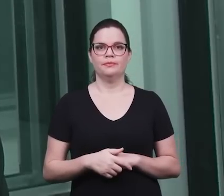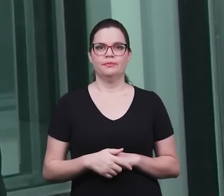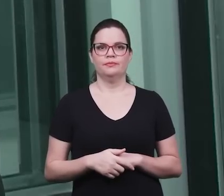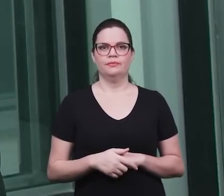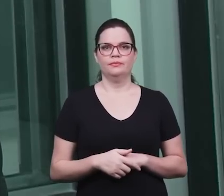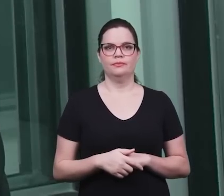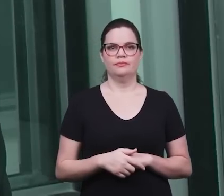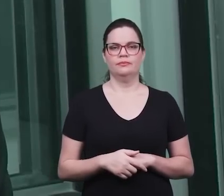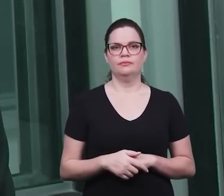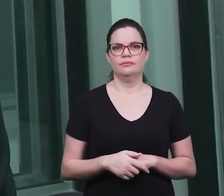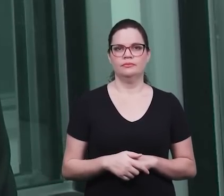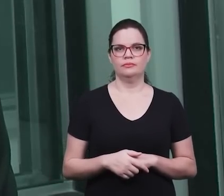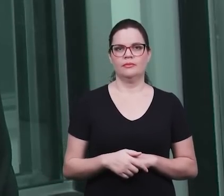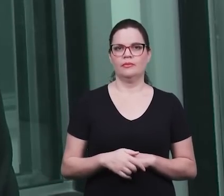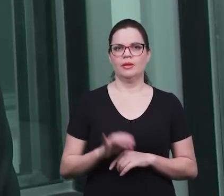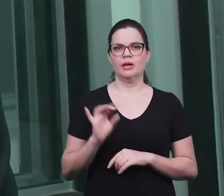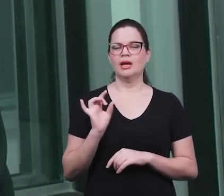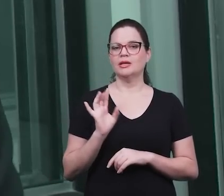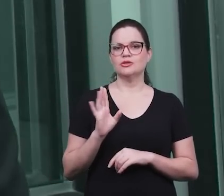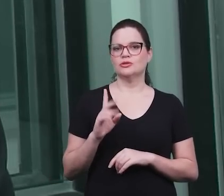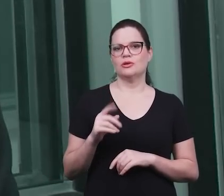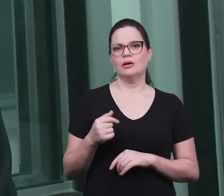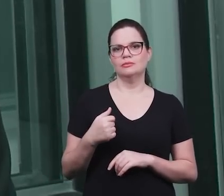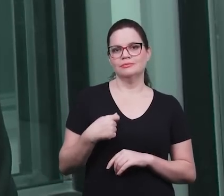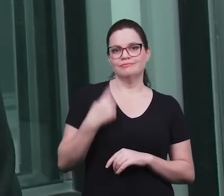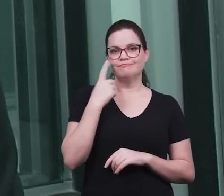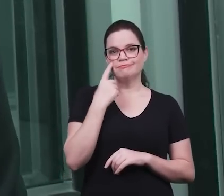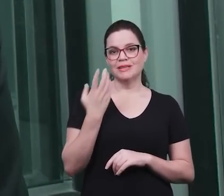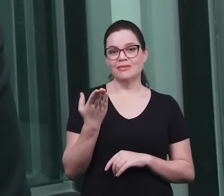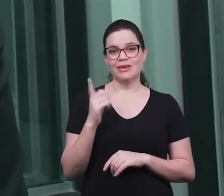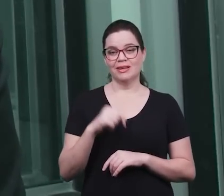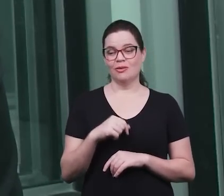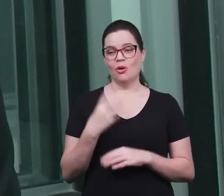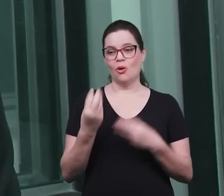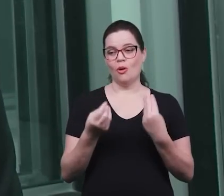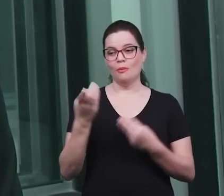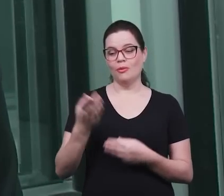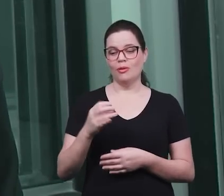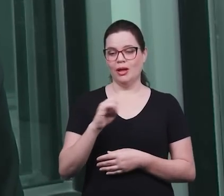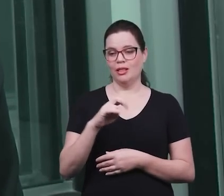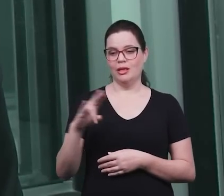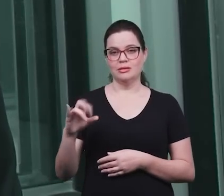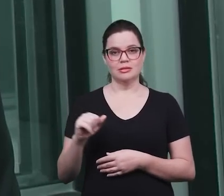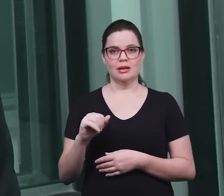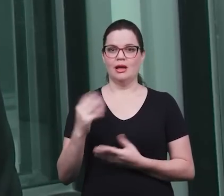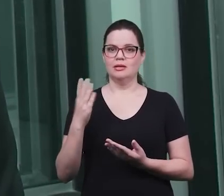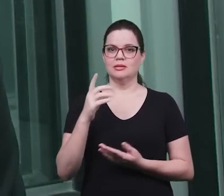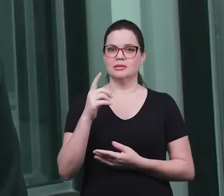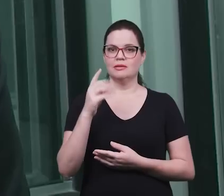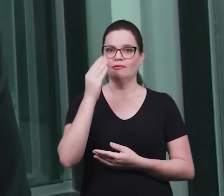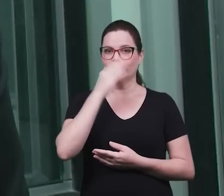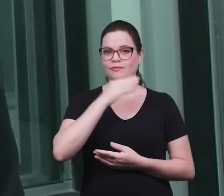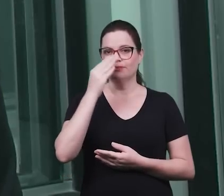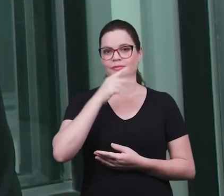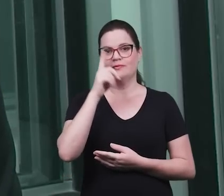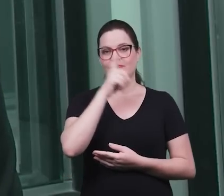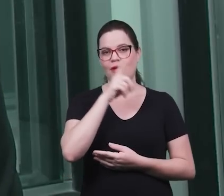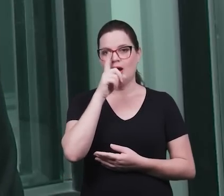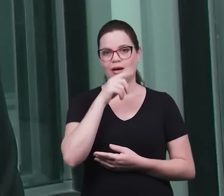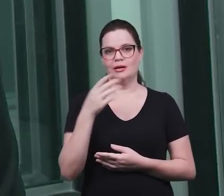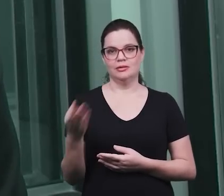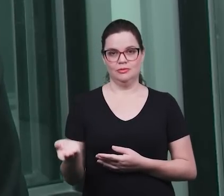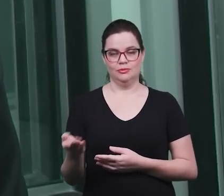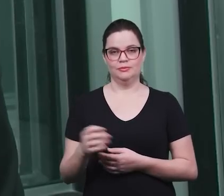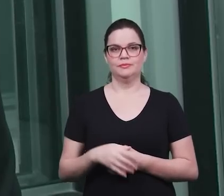mais um demonstrativo da fragilidade da estrutura previdenciária que nós temos, né? Isso aí se reflete